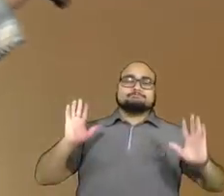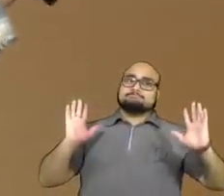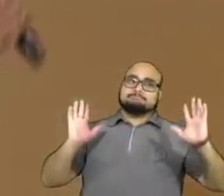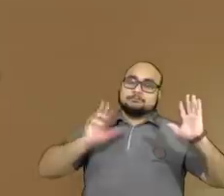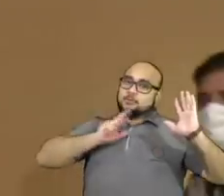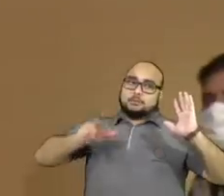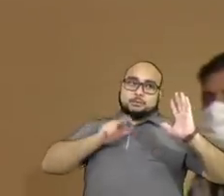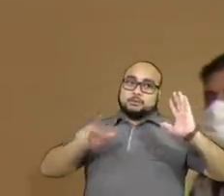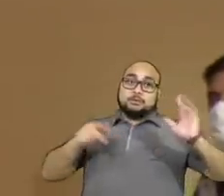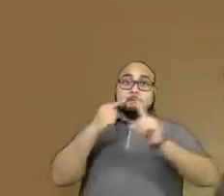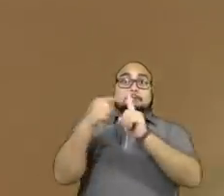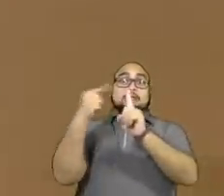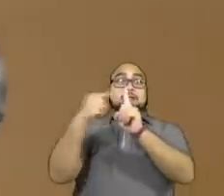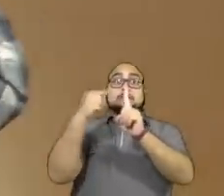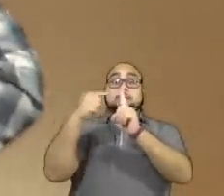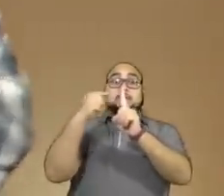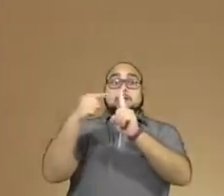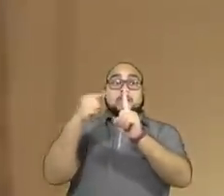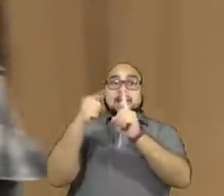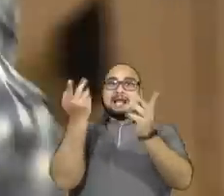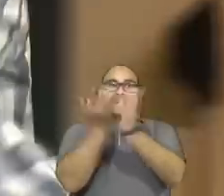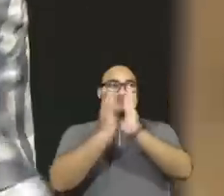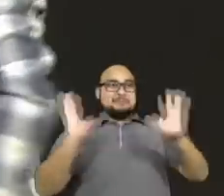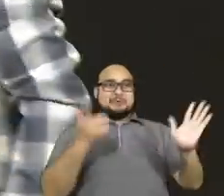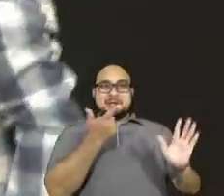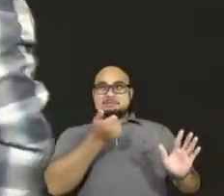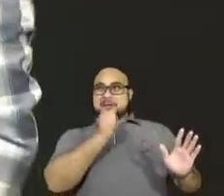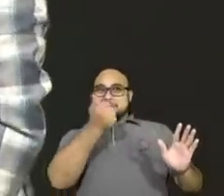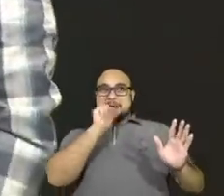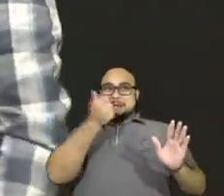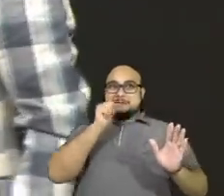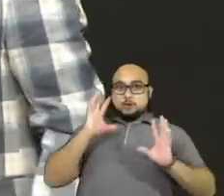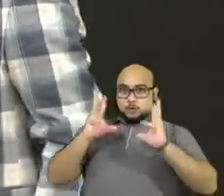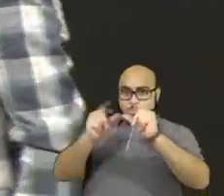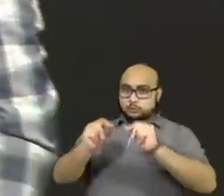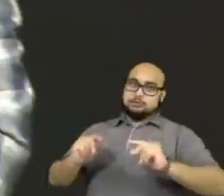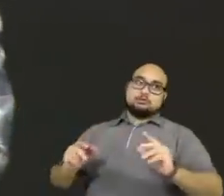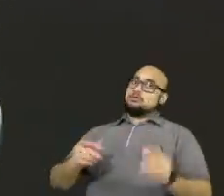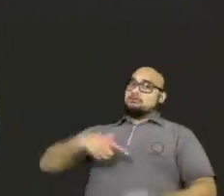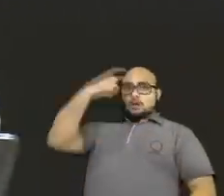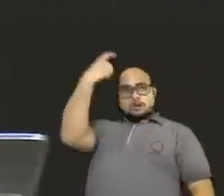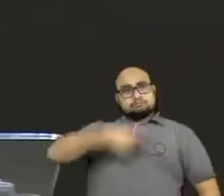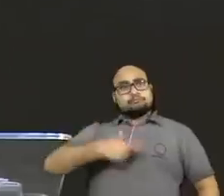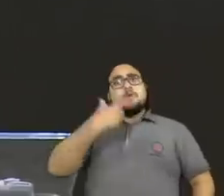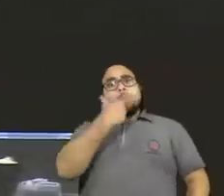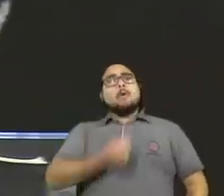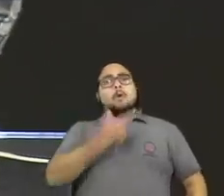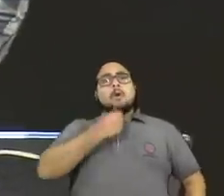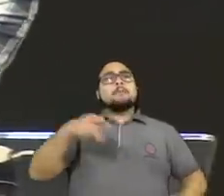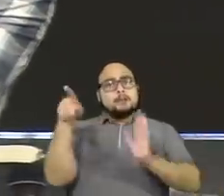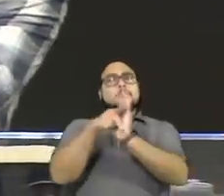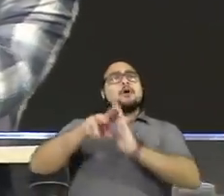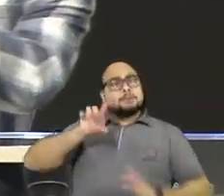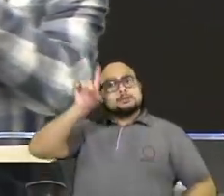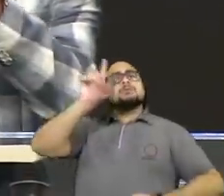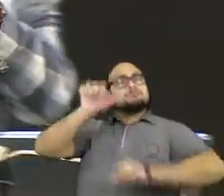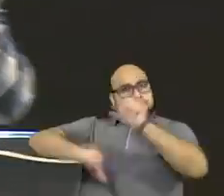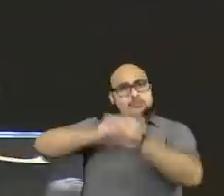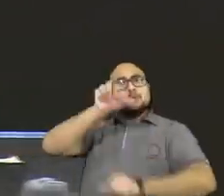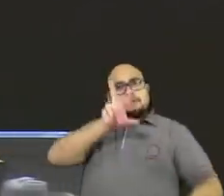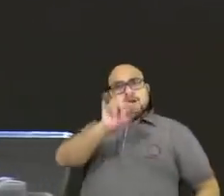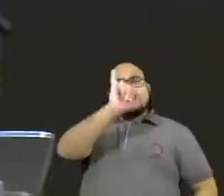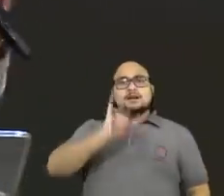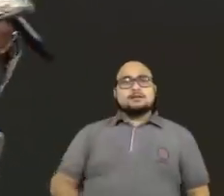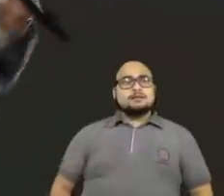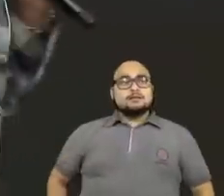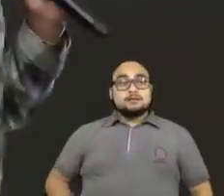apenas liberto, vai ser transformado em homem de Deus. O que Deus vai fazer na tua vida,